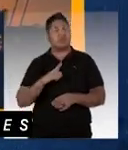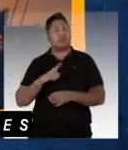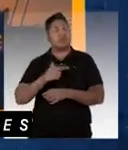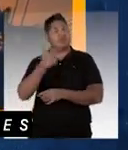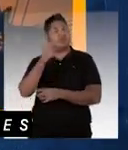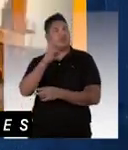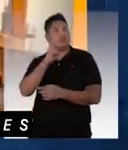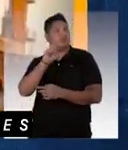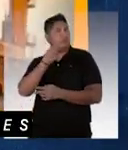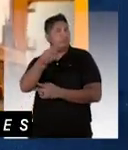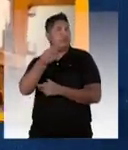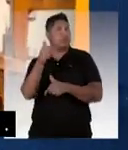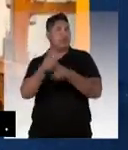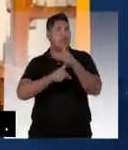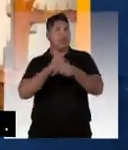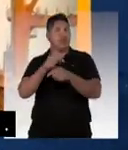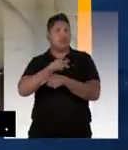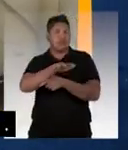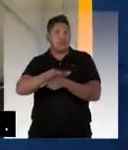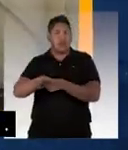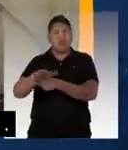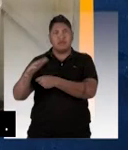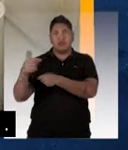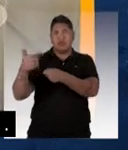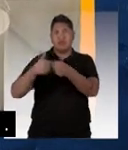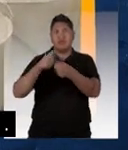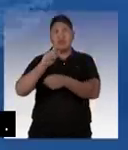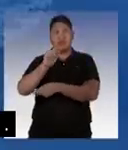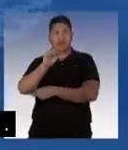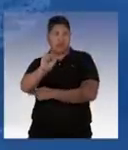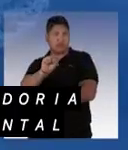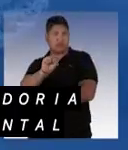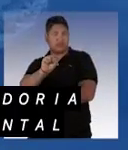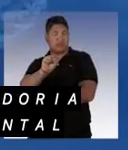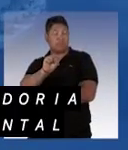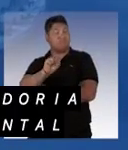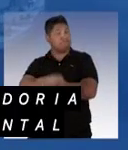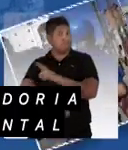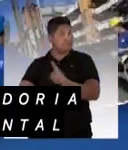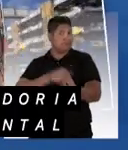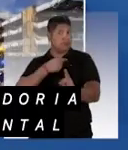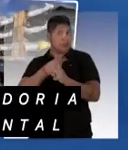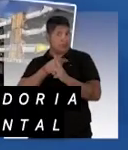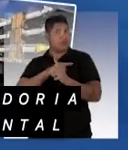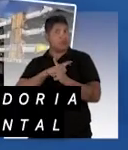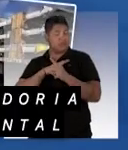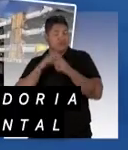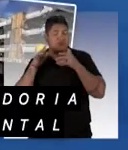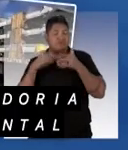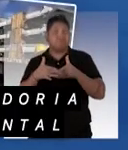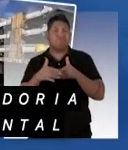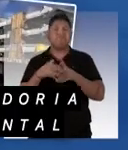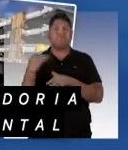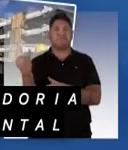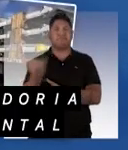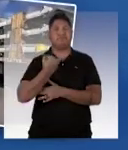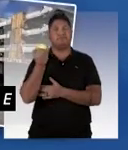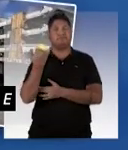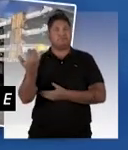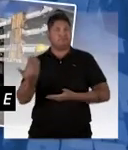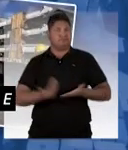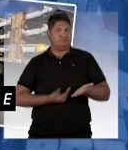mil trabalhadores em plataformas de petróleo e gás. Além disso, a coordenadoria teve atuação fundamental